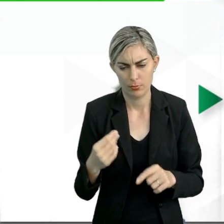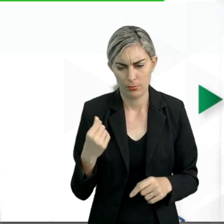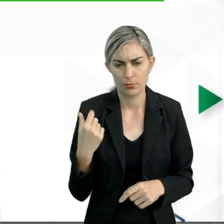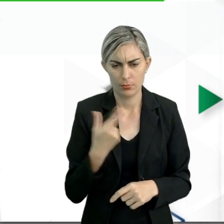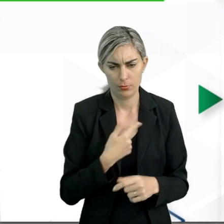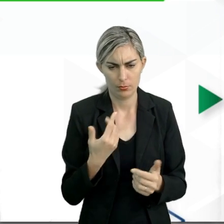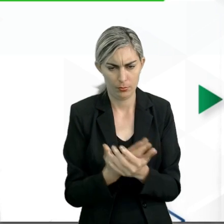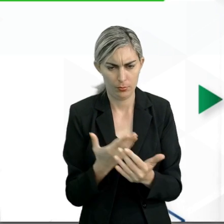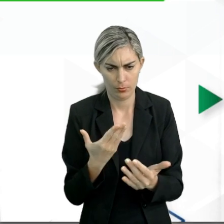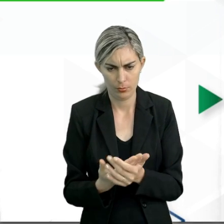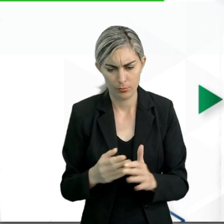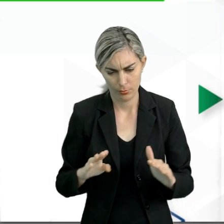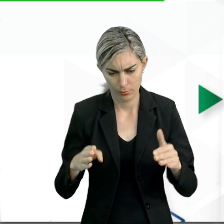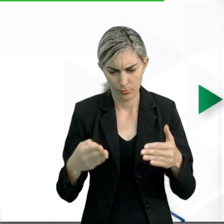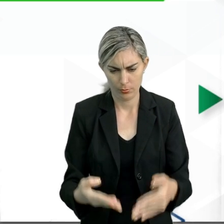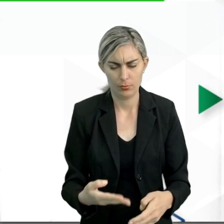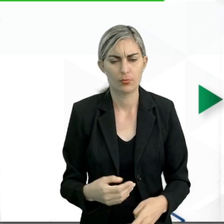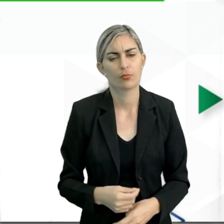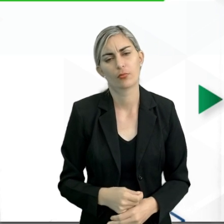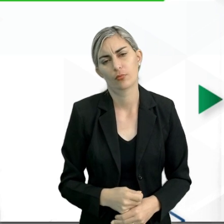nosso estudo dirigido